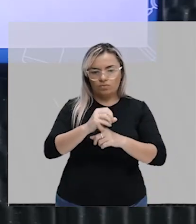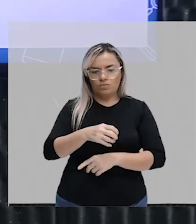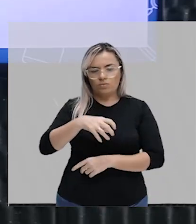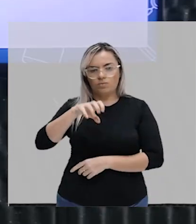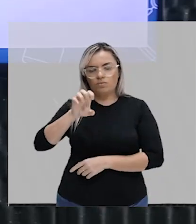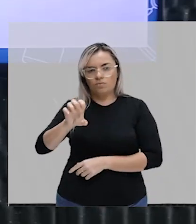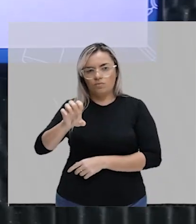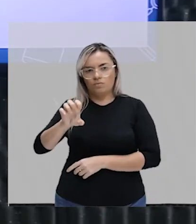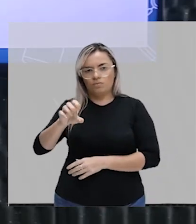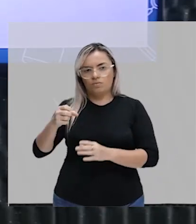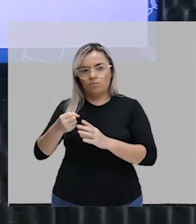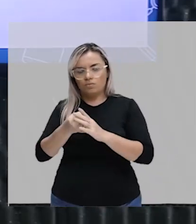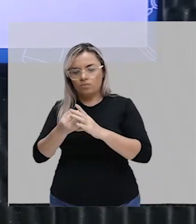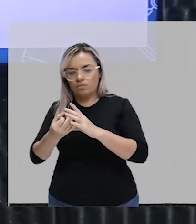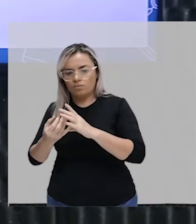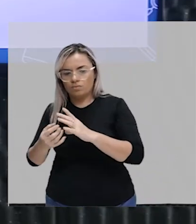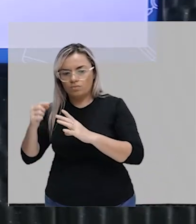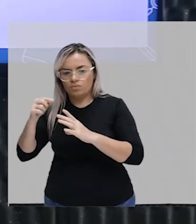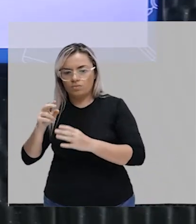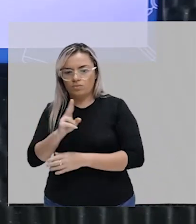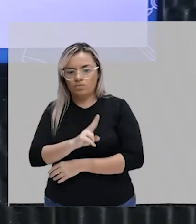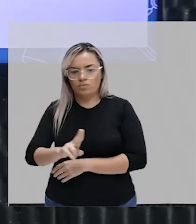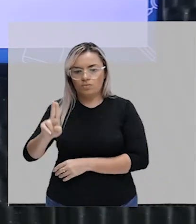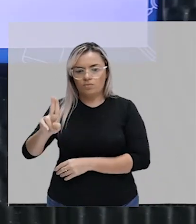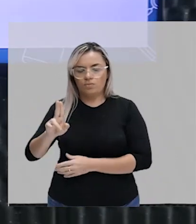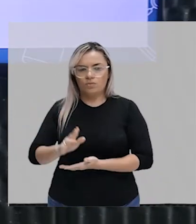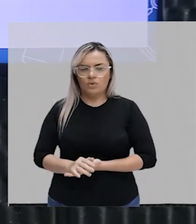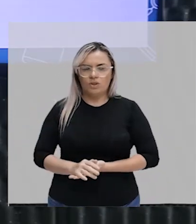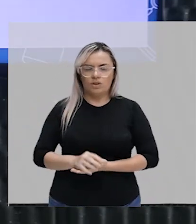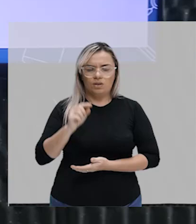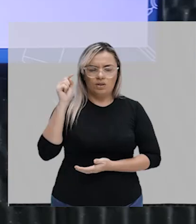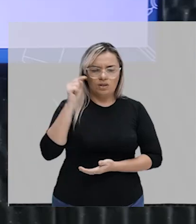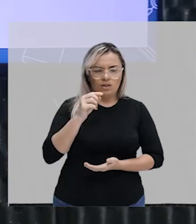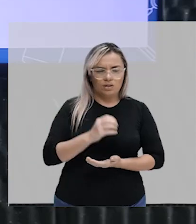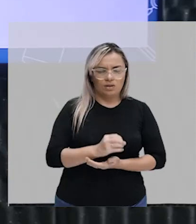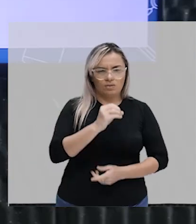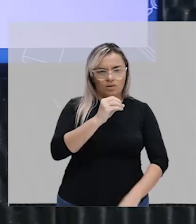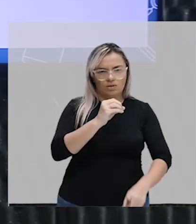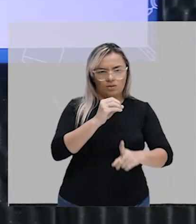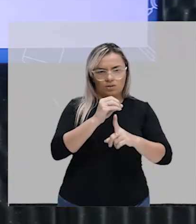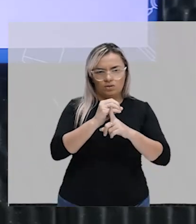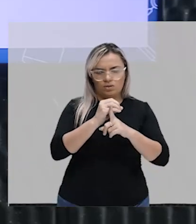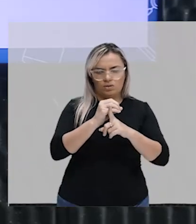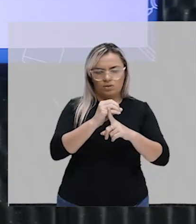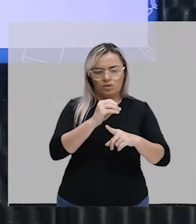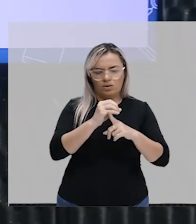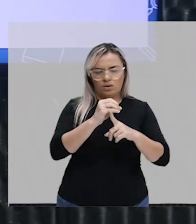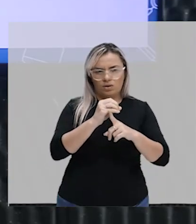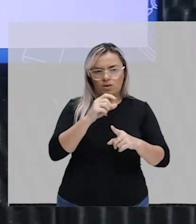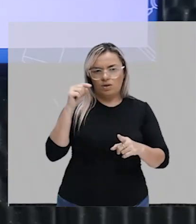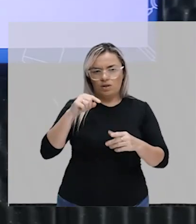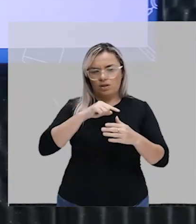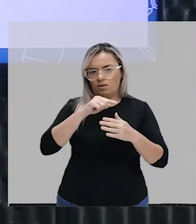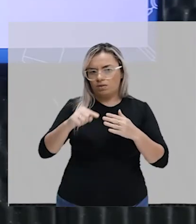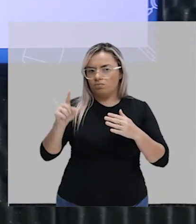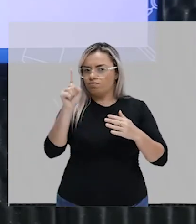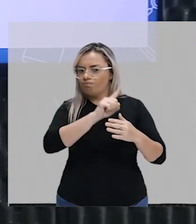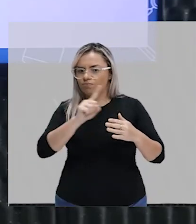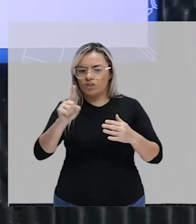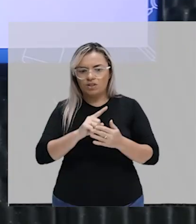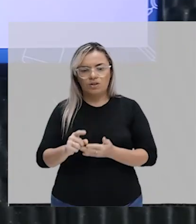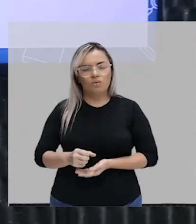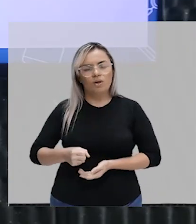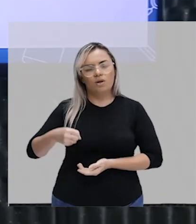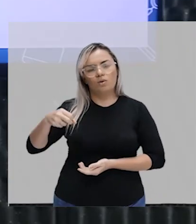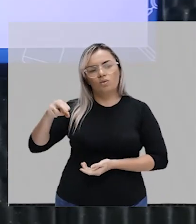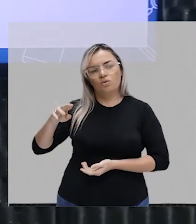no caso aqui, ele está me dizendo que o vazio é elemento, e não é o caso, seria subconjunto, tá bom? Segunda, ele me disse que o